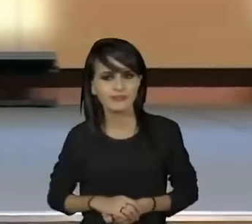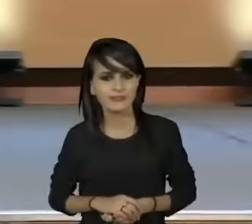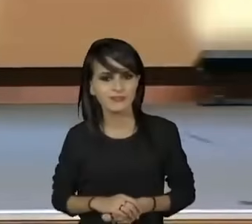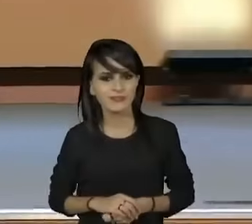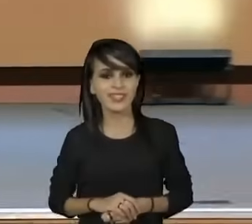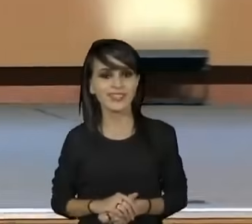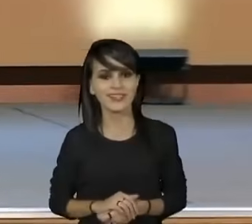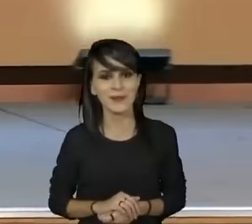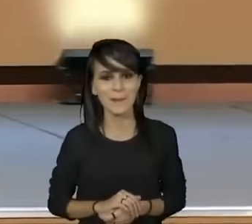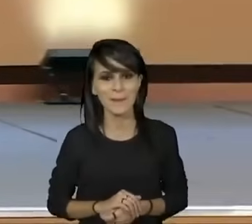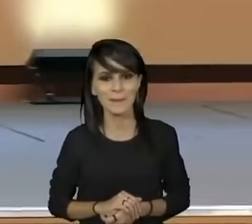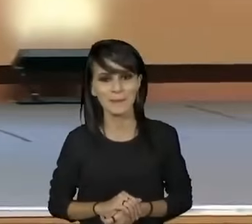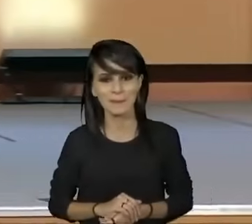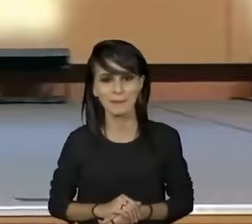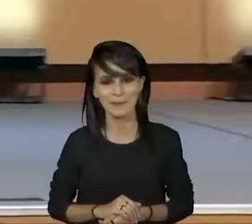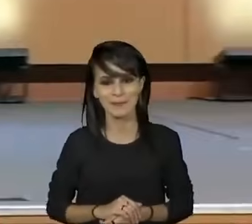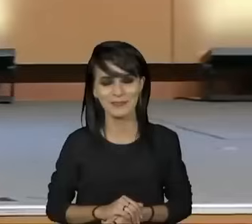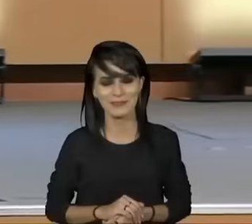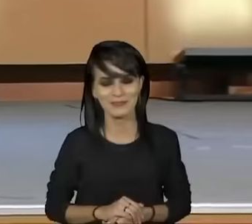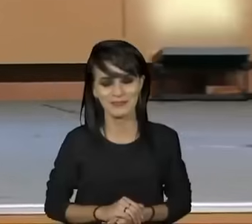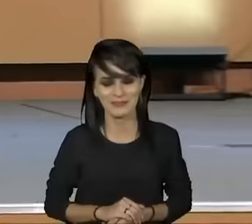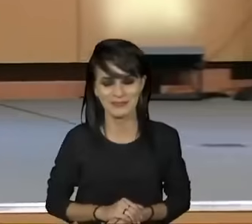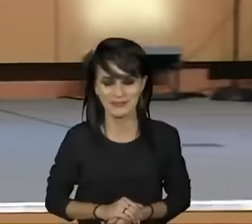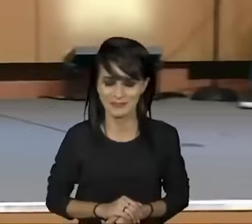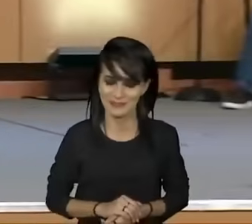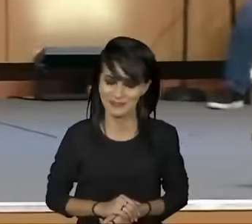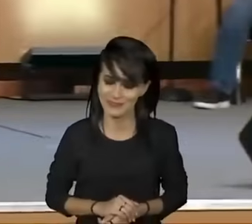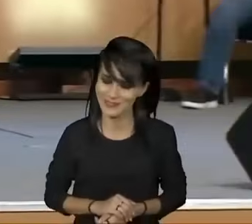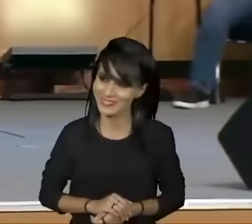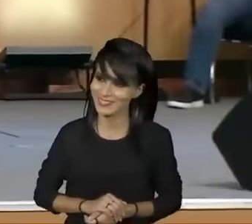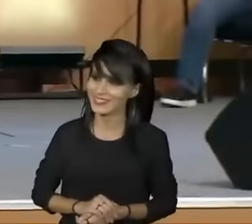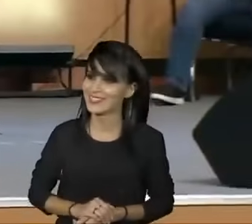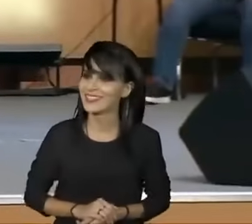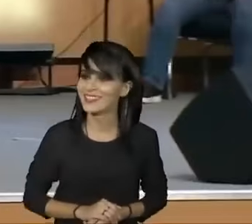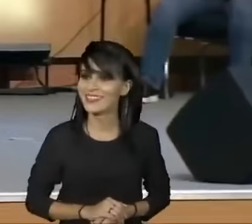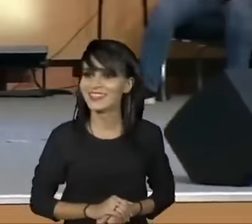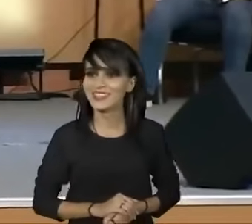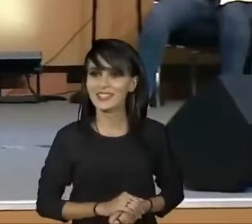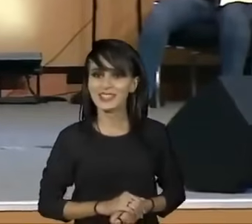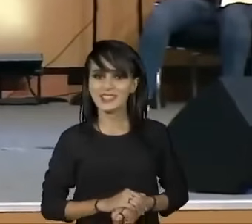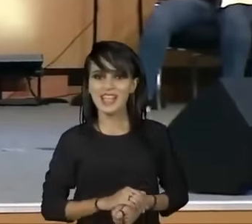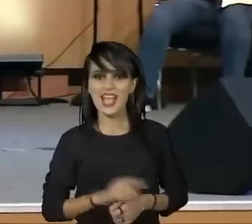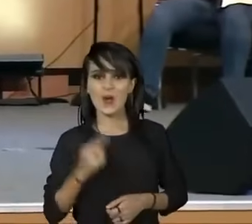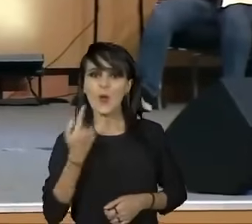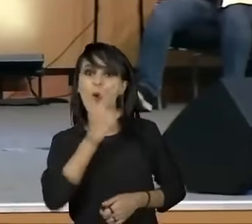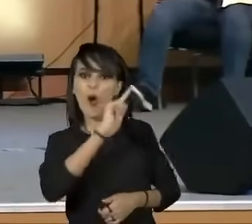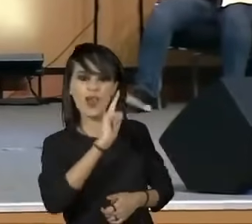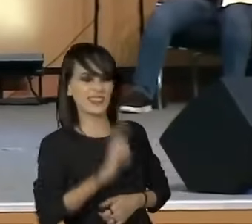lado que é tão ruim quanto esse é a irmã que se gaba is é um